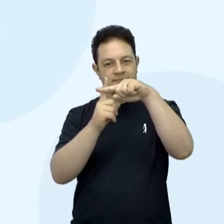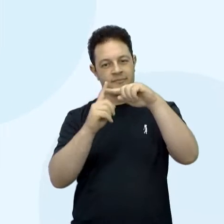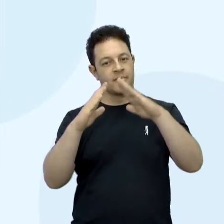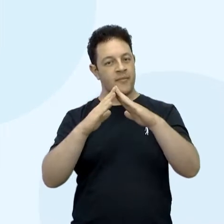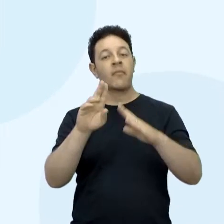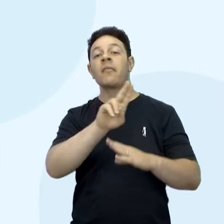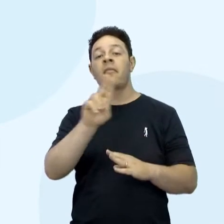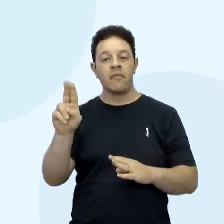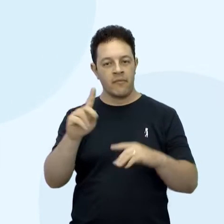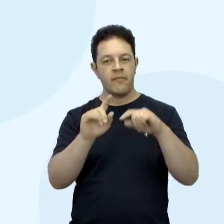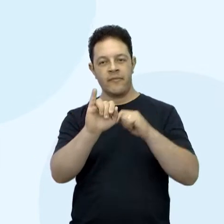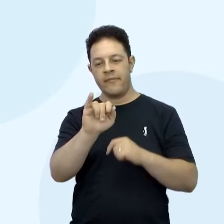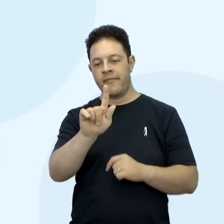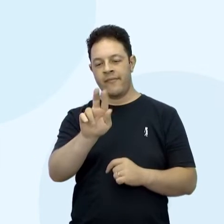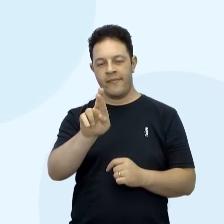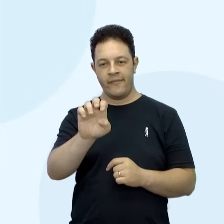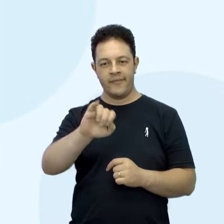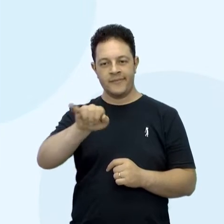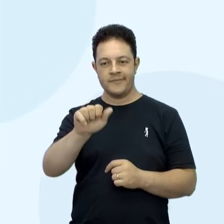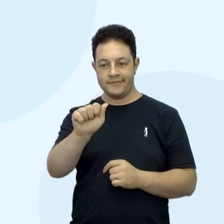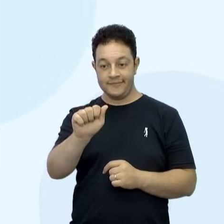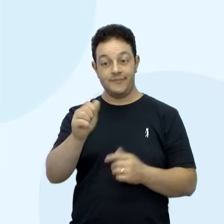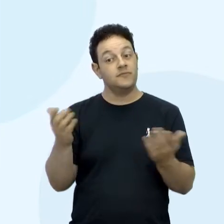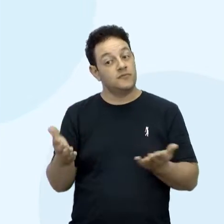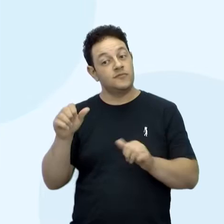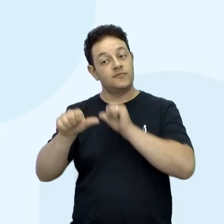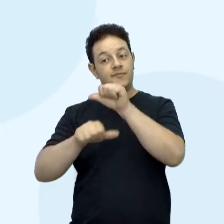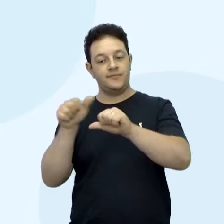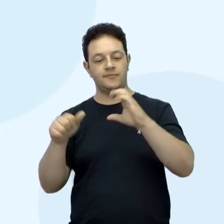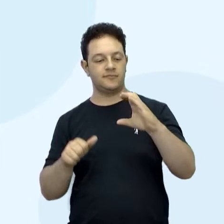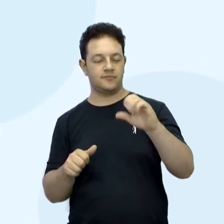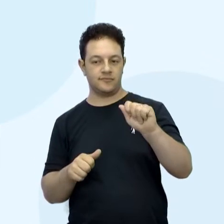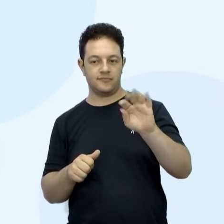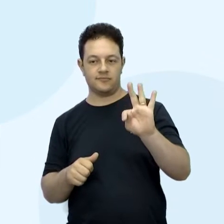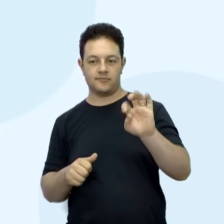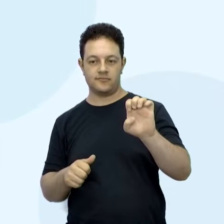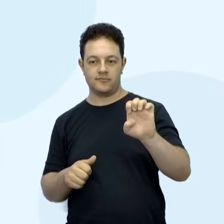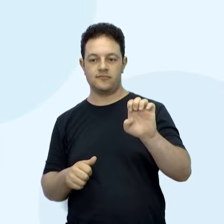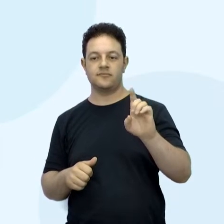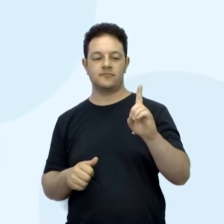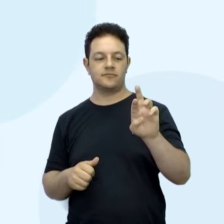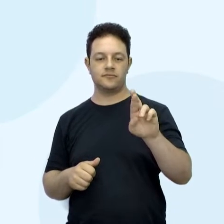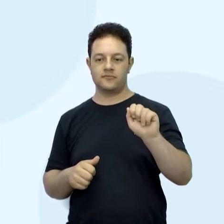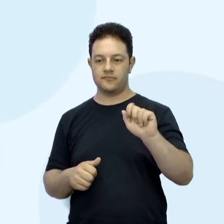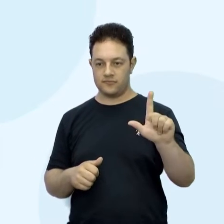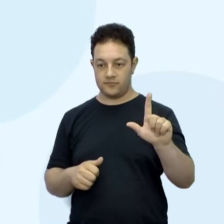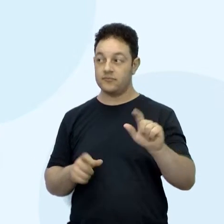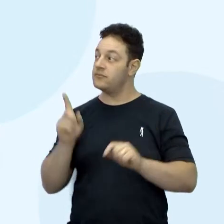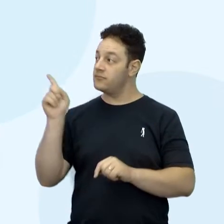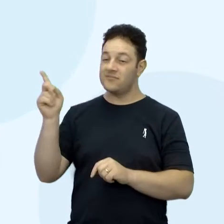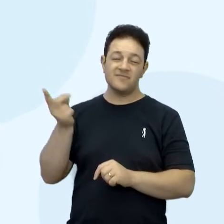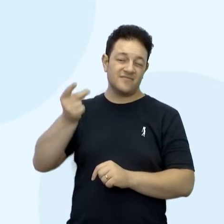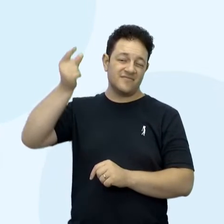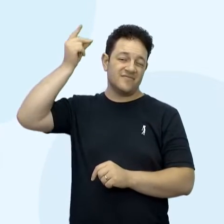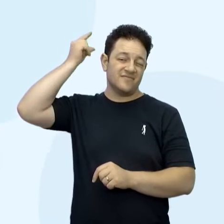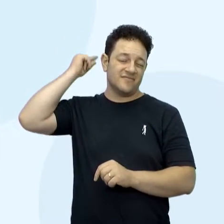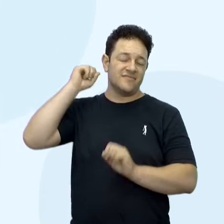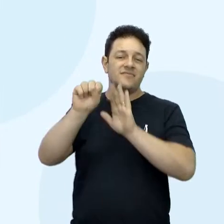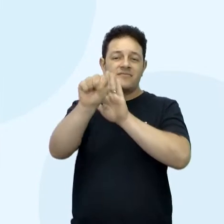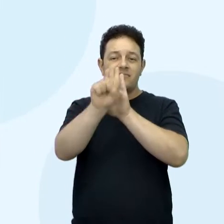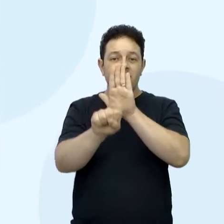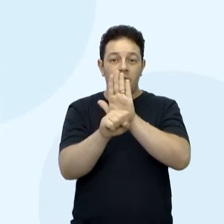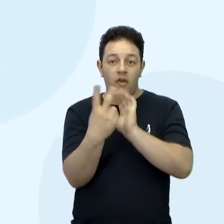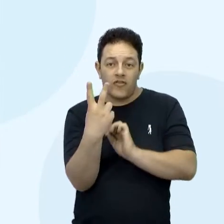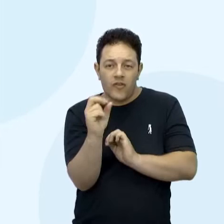Não era catedral. E nós temos aqui uma imagem da igreja Nossa Senhora da Conceição, bem no comecinho do século XX,